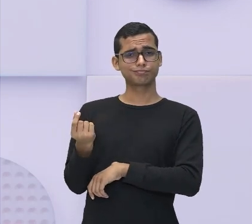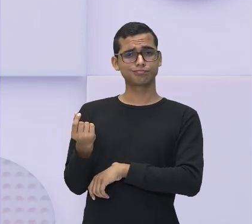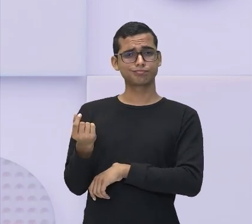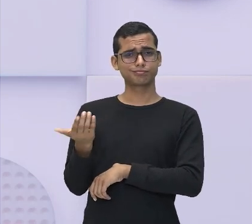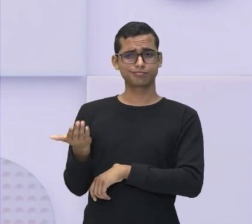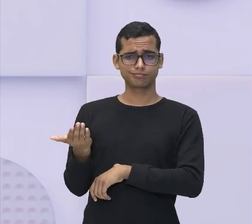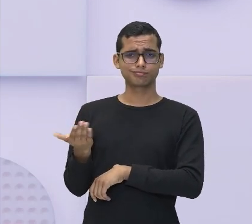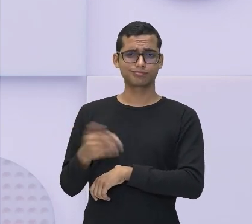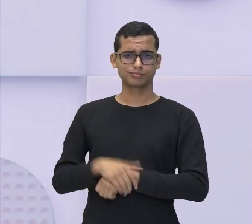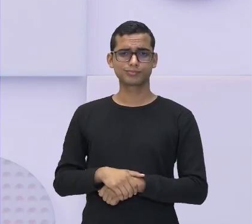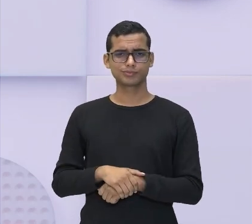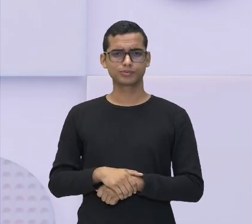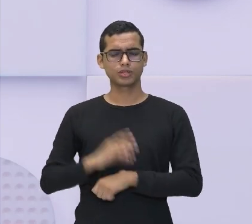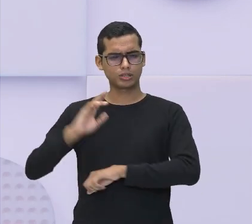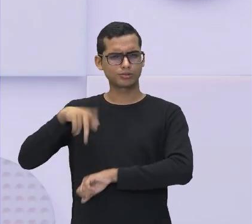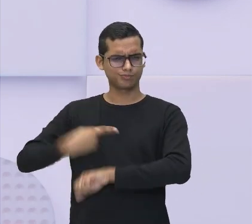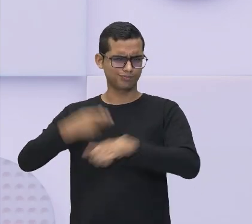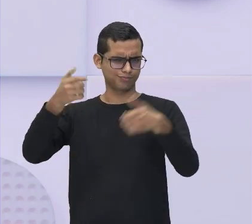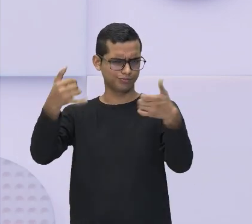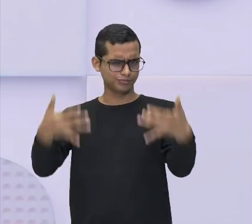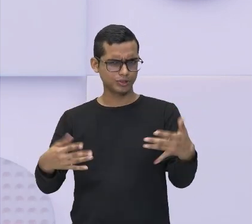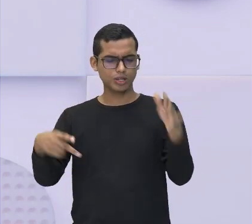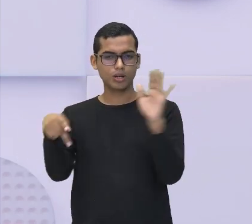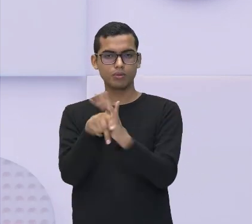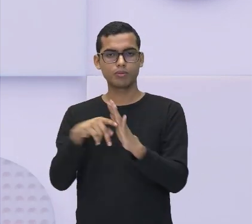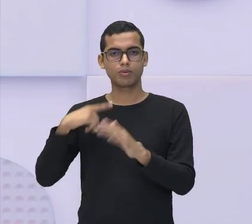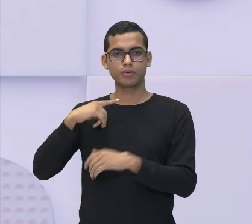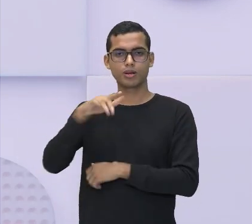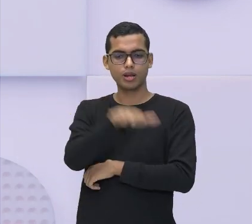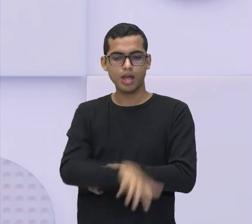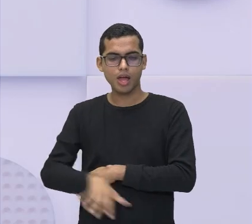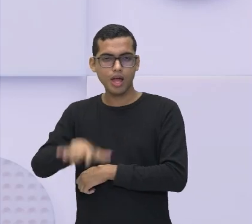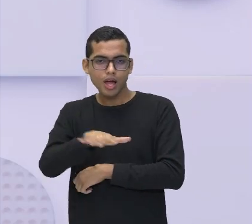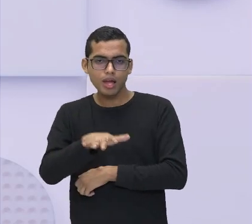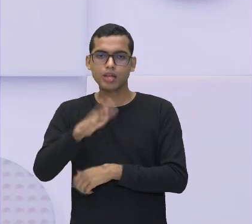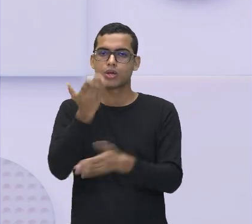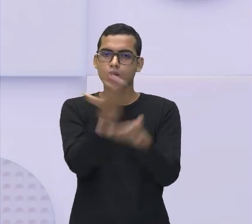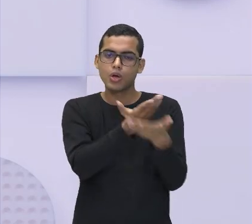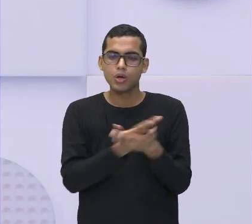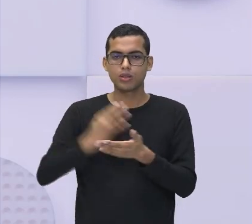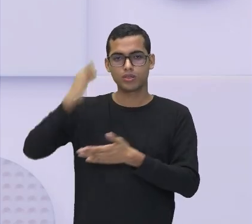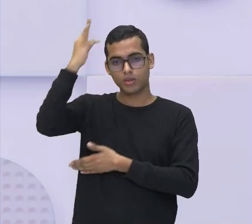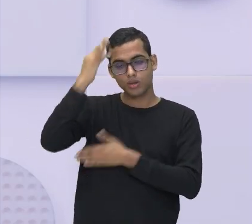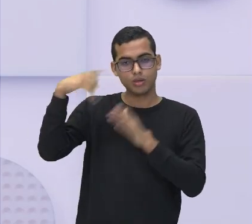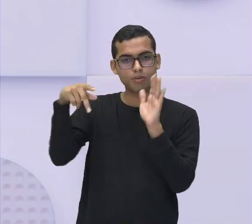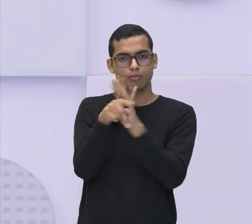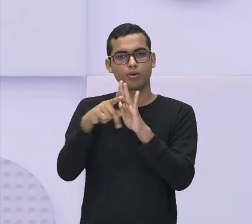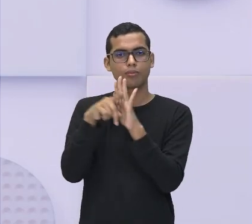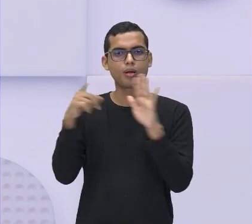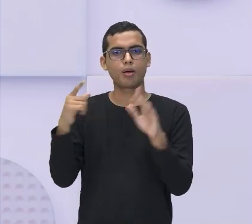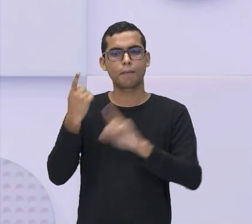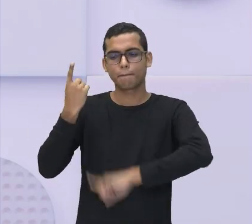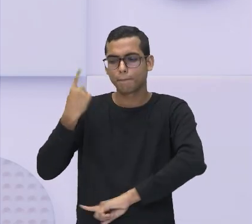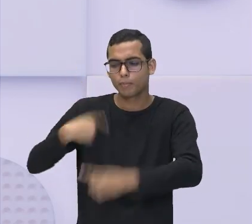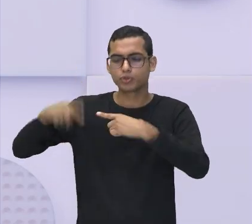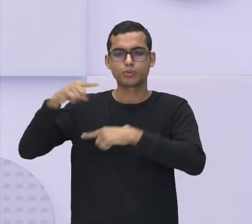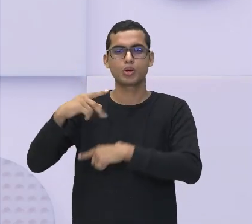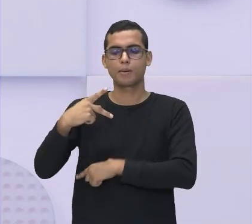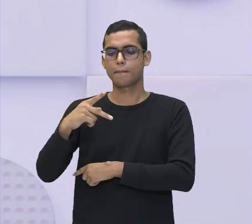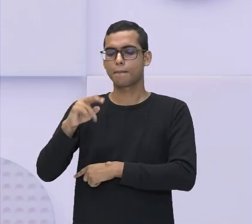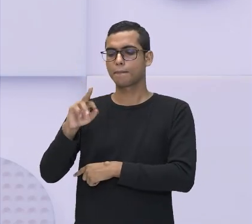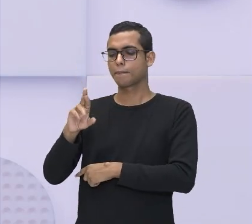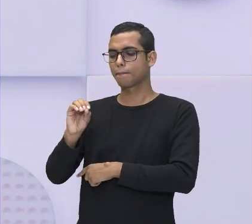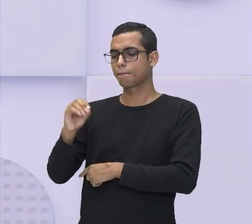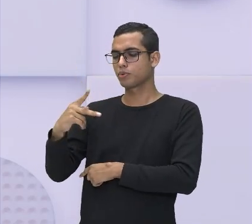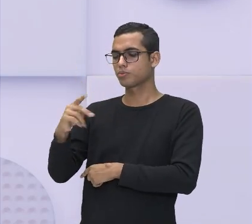E a gente vai falar isso de teologia da prosperidade. Então, enquanto você tem dinheiro, você está abençoado. Se você não tem dinheiro, você está amaldiçoado. Isso é uma